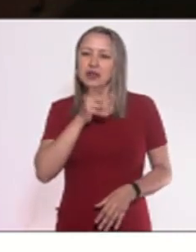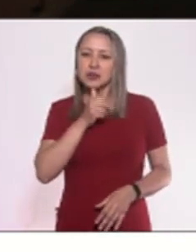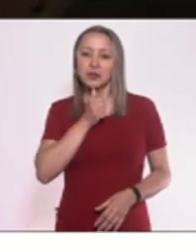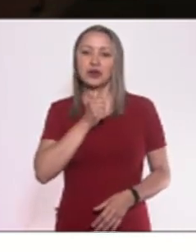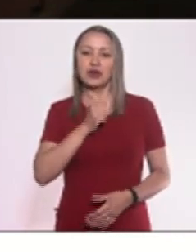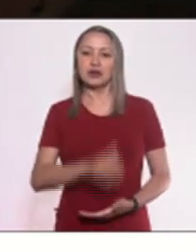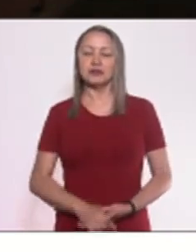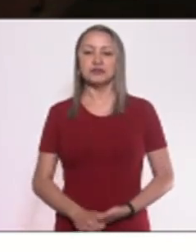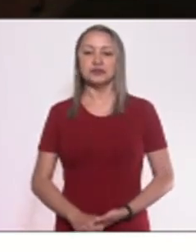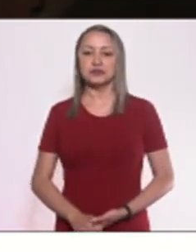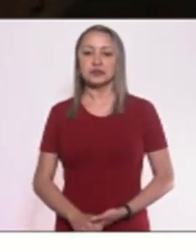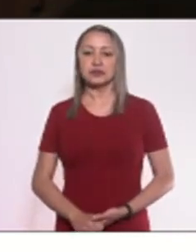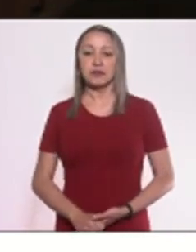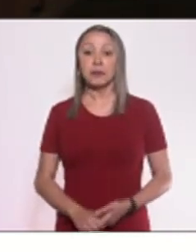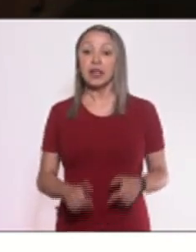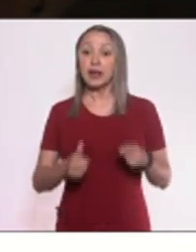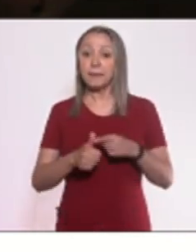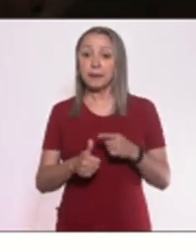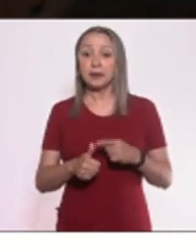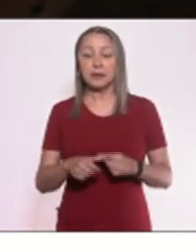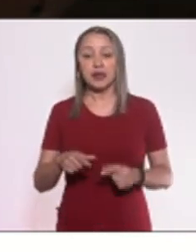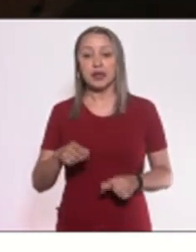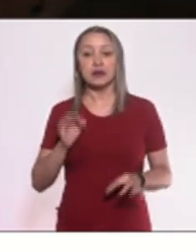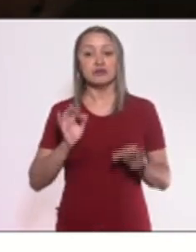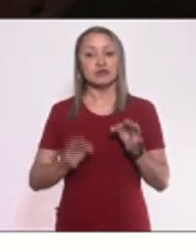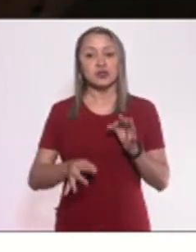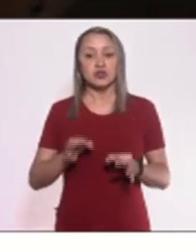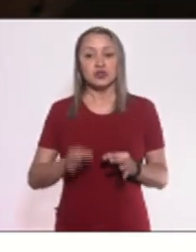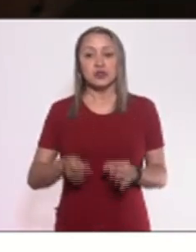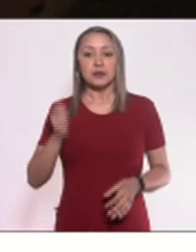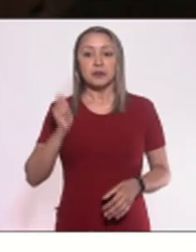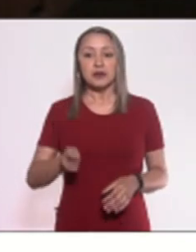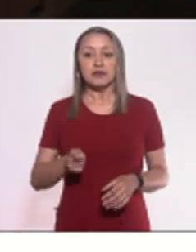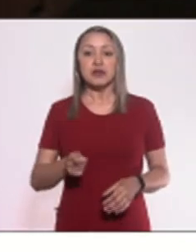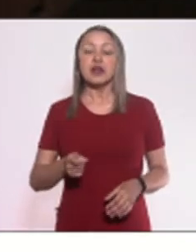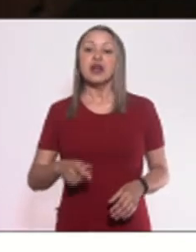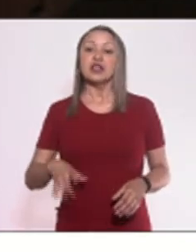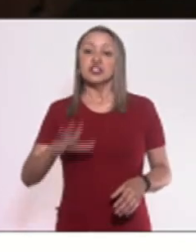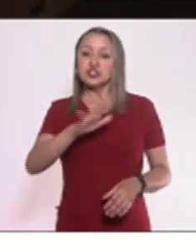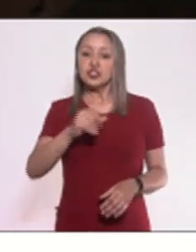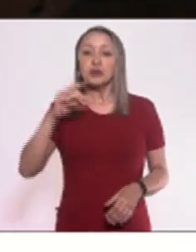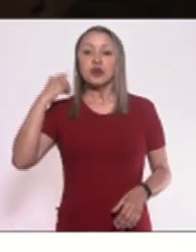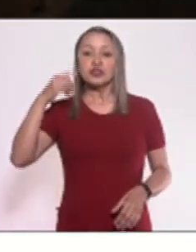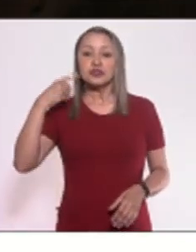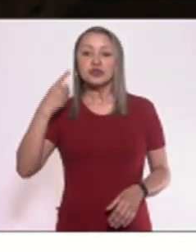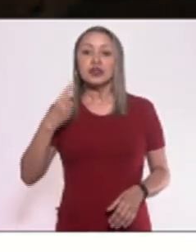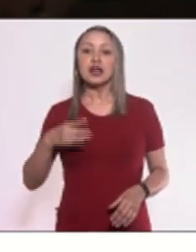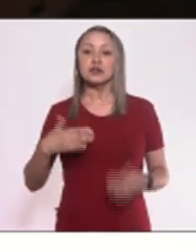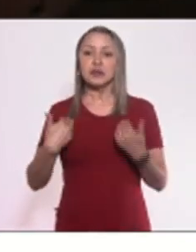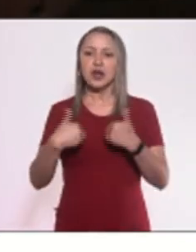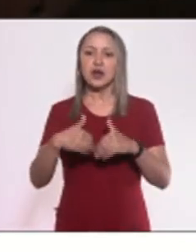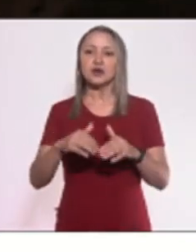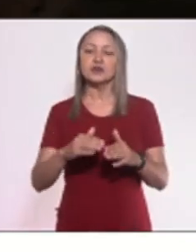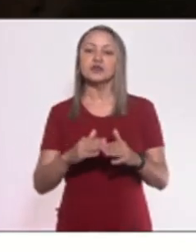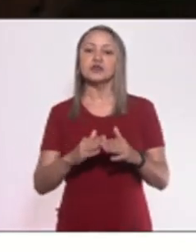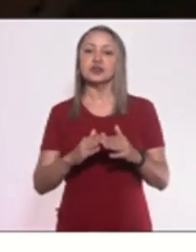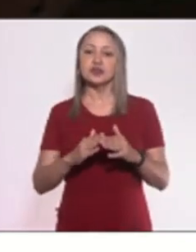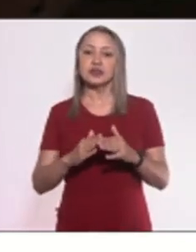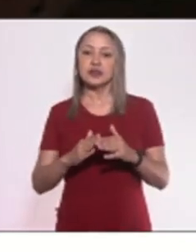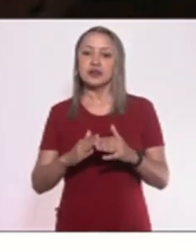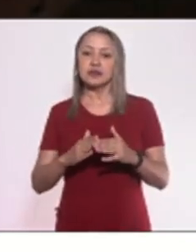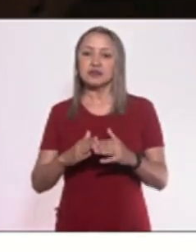primeira, quando são julgados, embargos de declaração. Depois, embargos